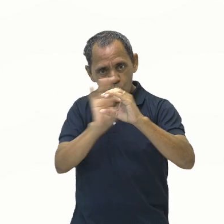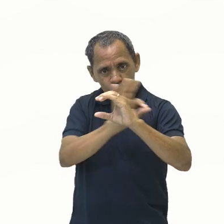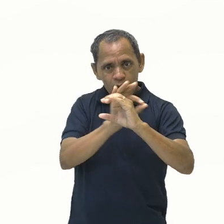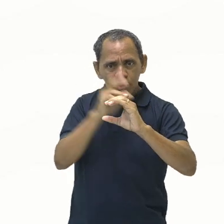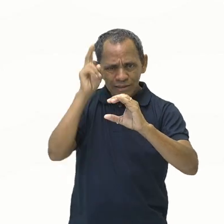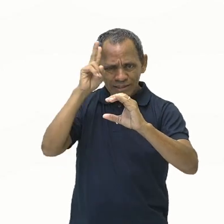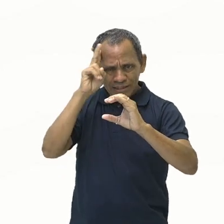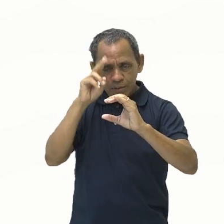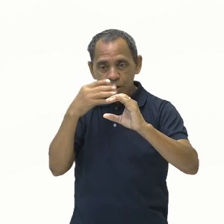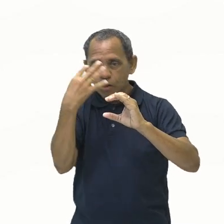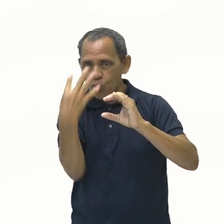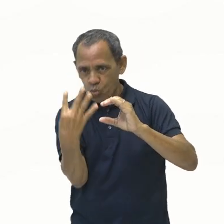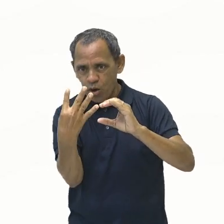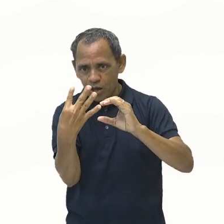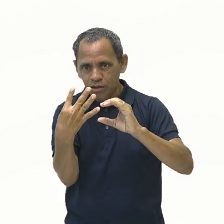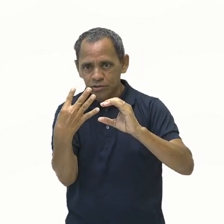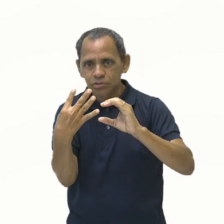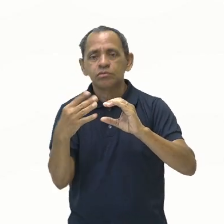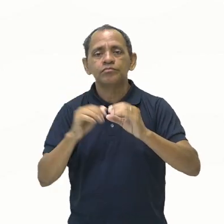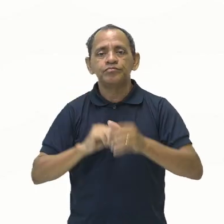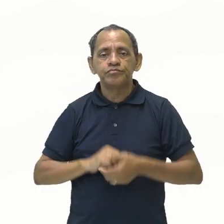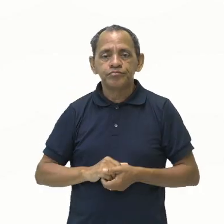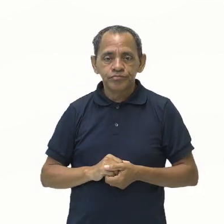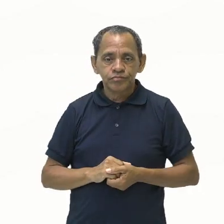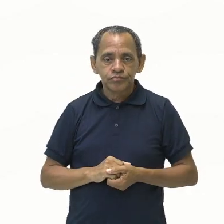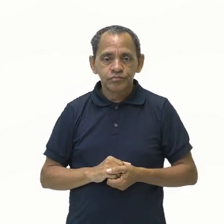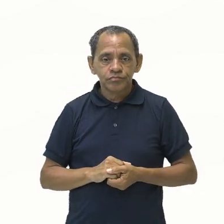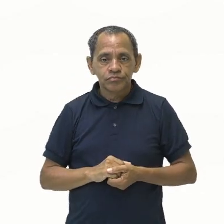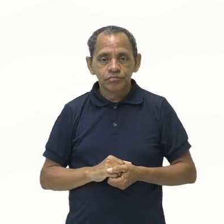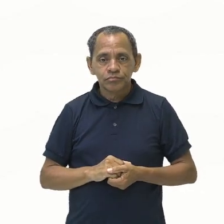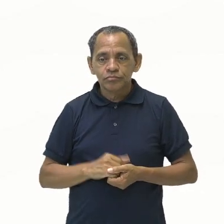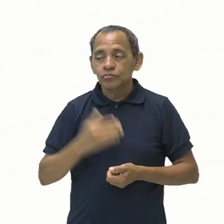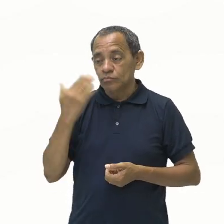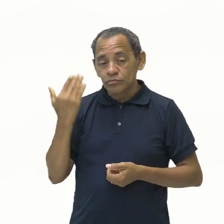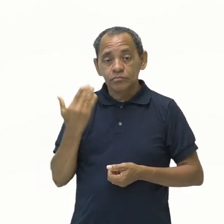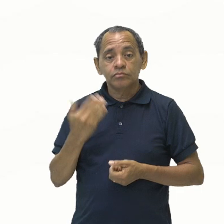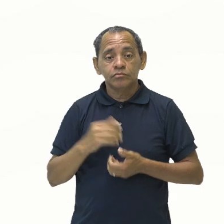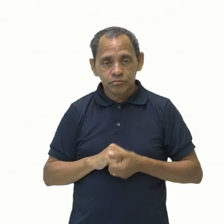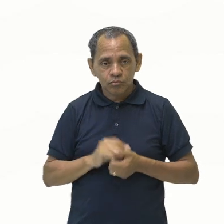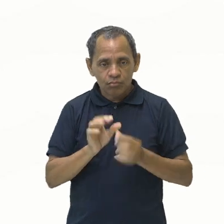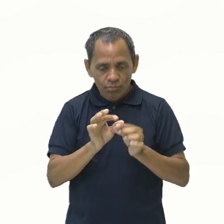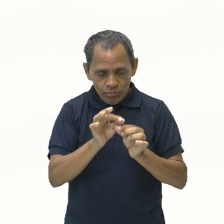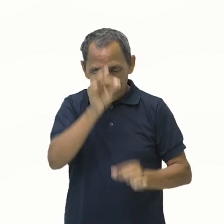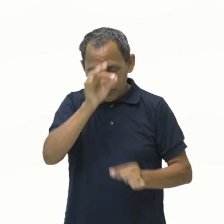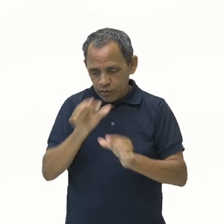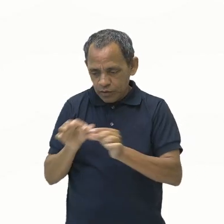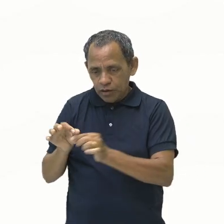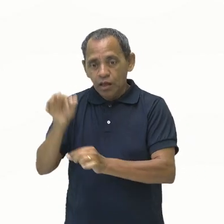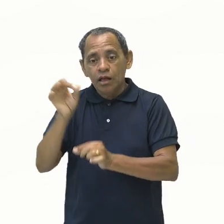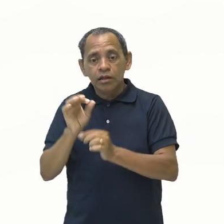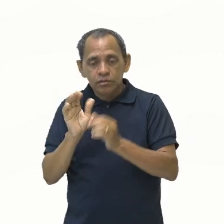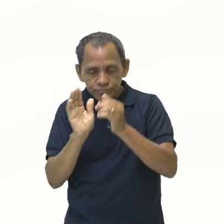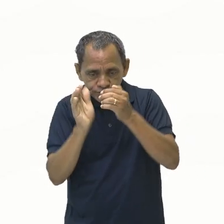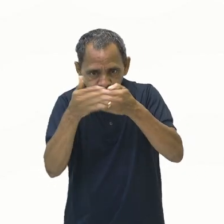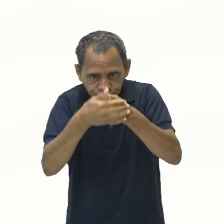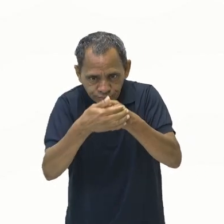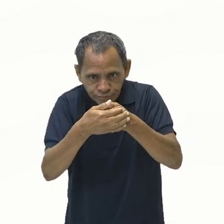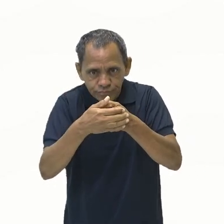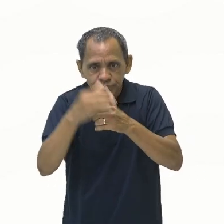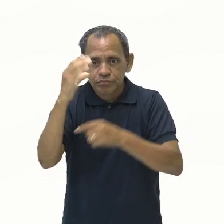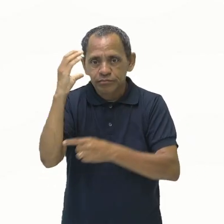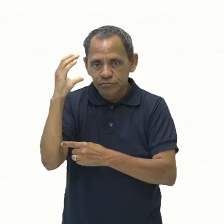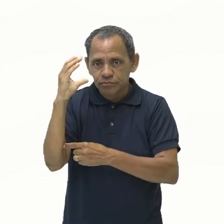hidrogênios. Então, essa fórmula é a fórmula em bastão. Sempre omitindo os carbonos. E ela se apresenta